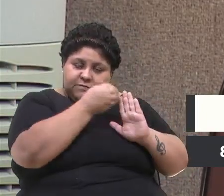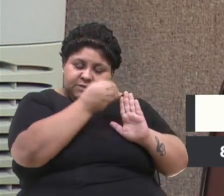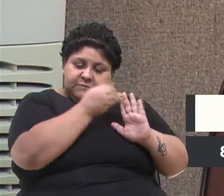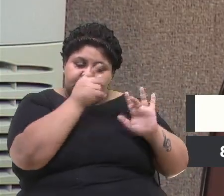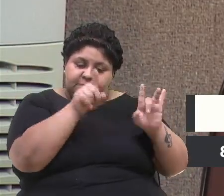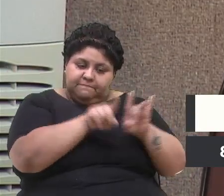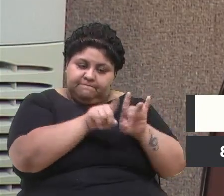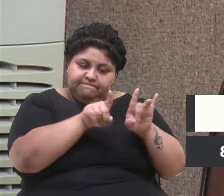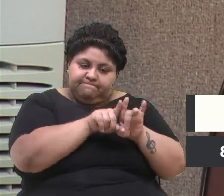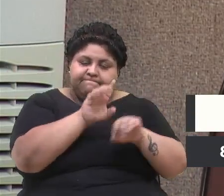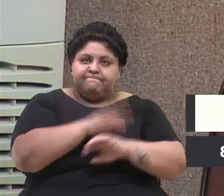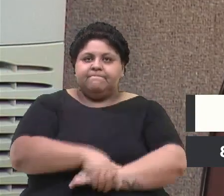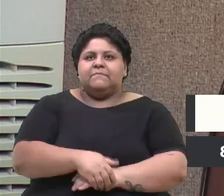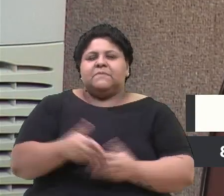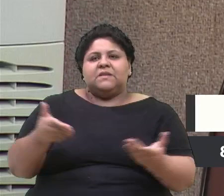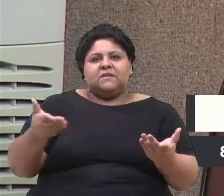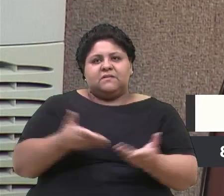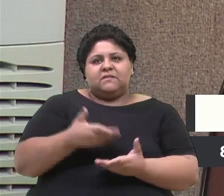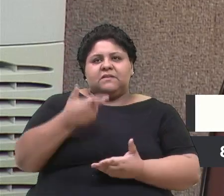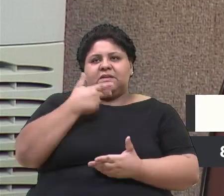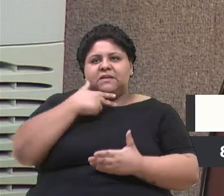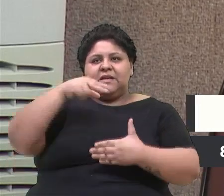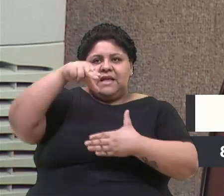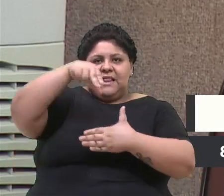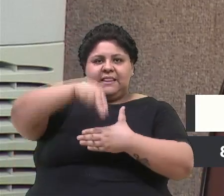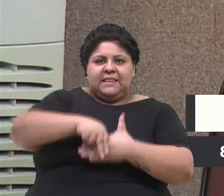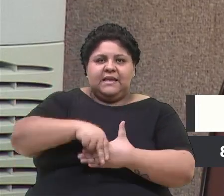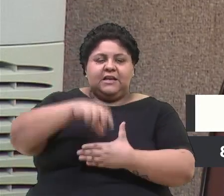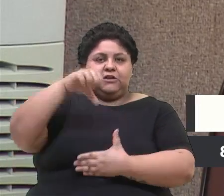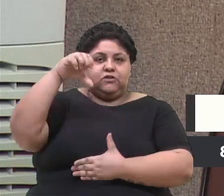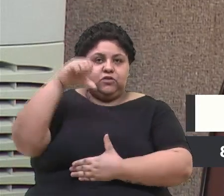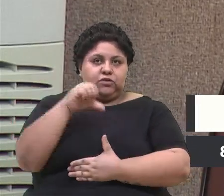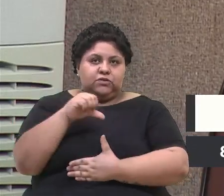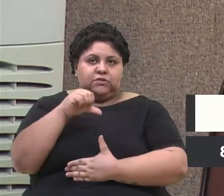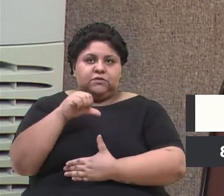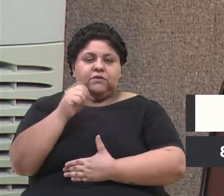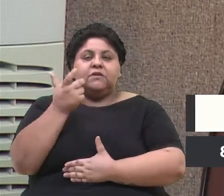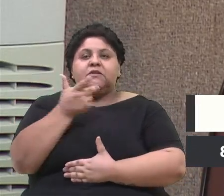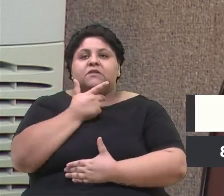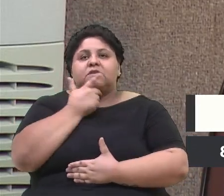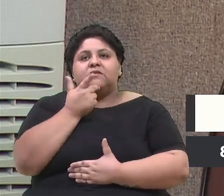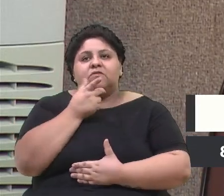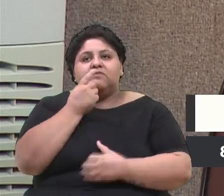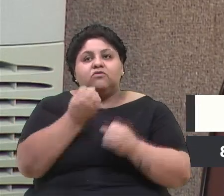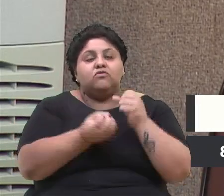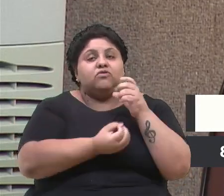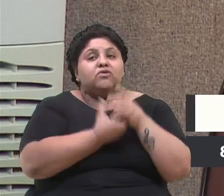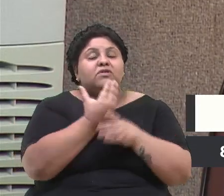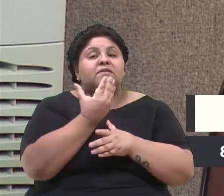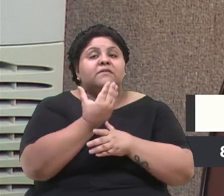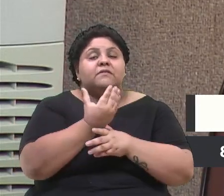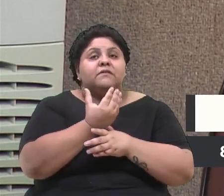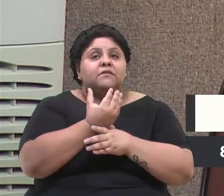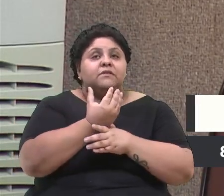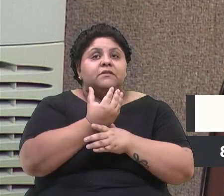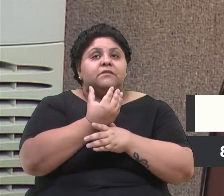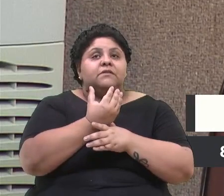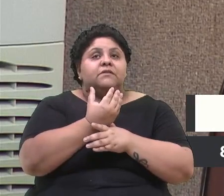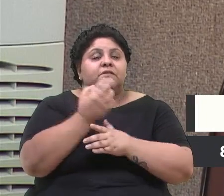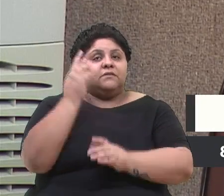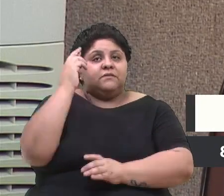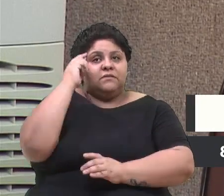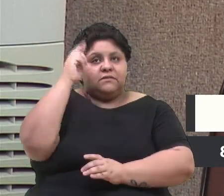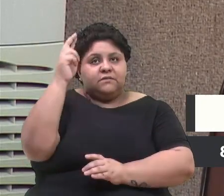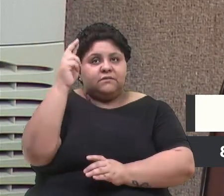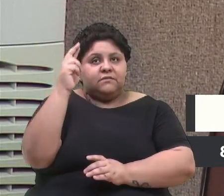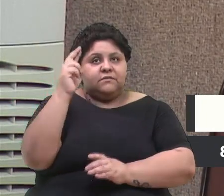uma ressalva no anexo 9, onde trata da criação de diretorias e cargos